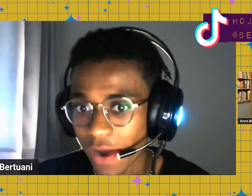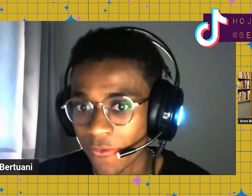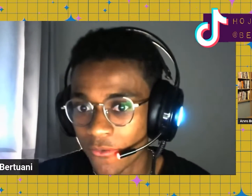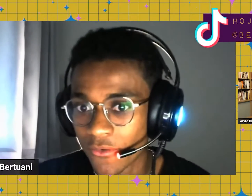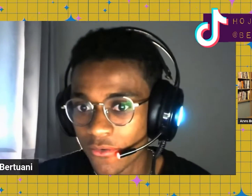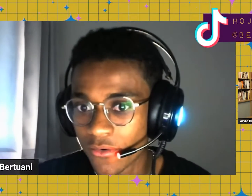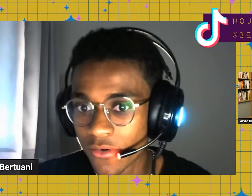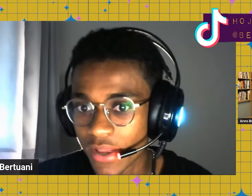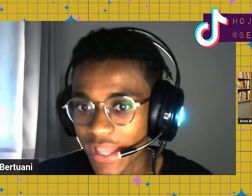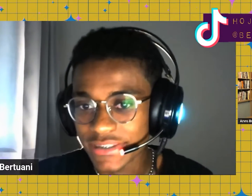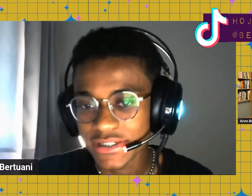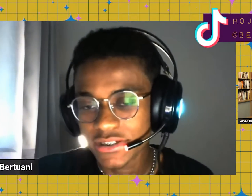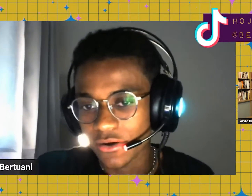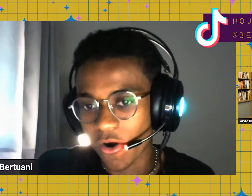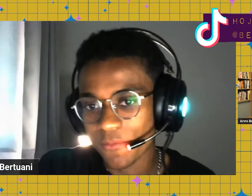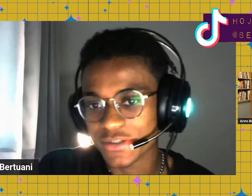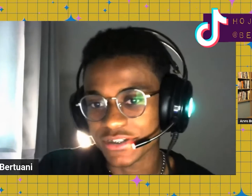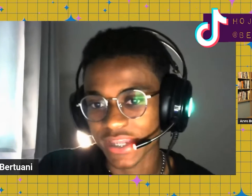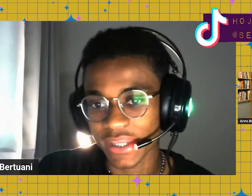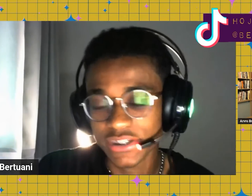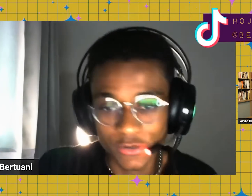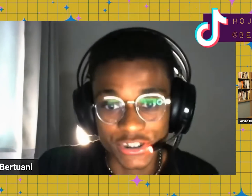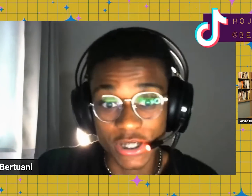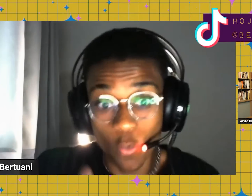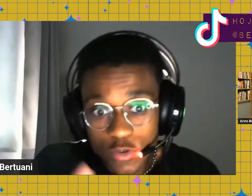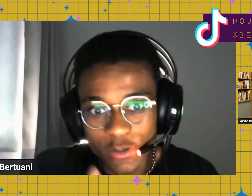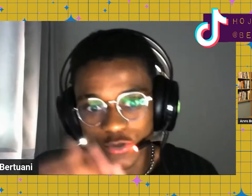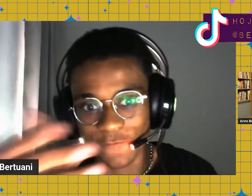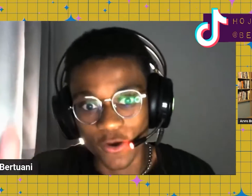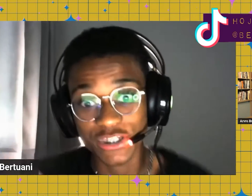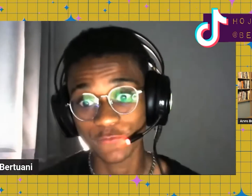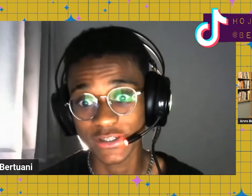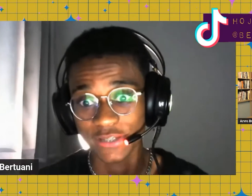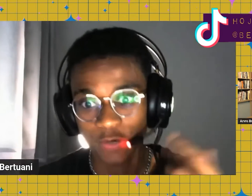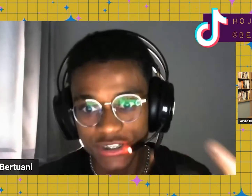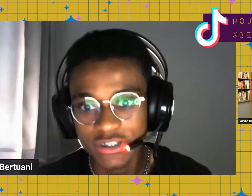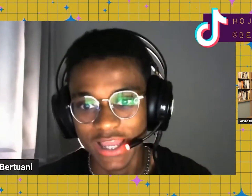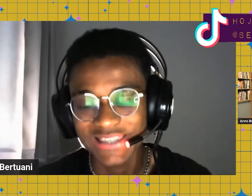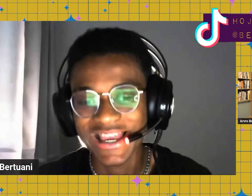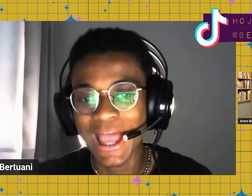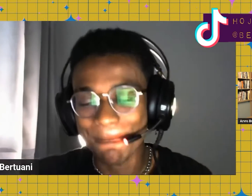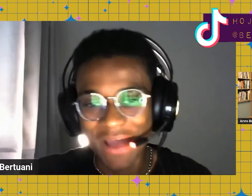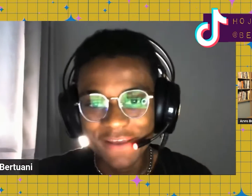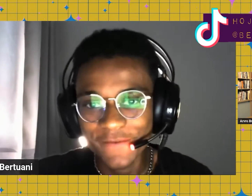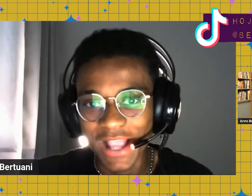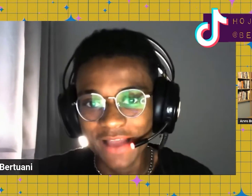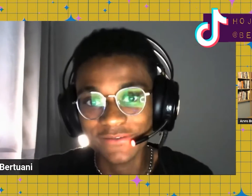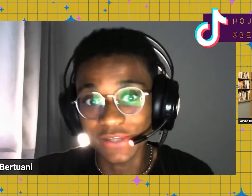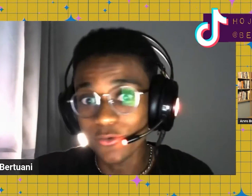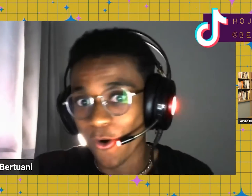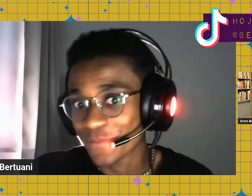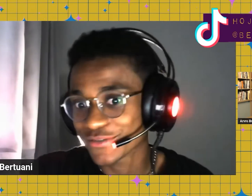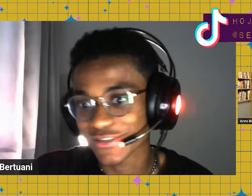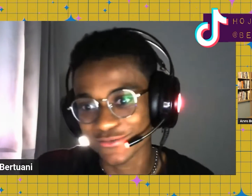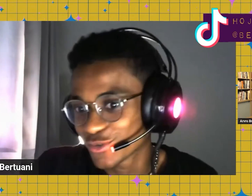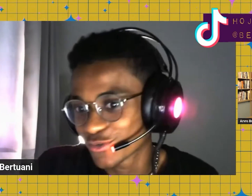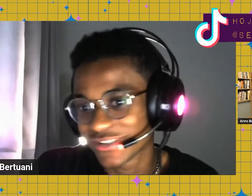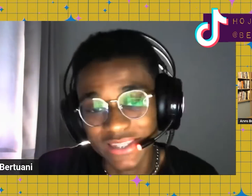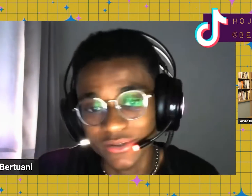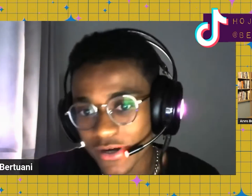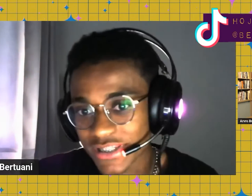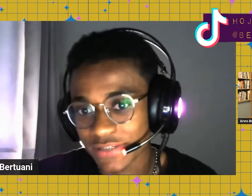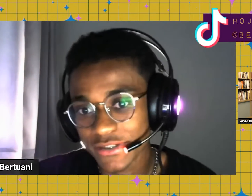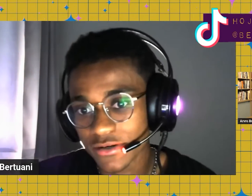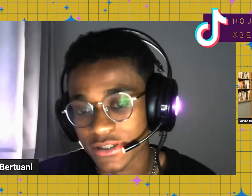porque é algo real existe golpes de internet que hoje em dia usam a sua voz de influenciadores digitais para ficar dando golpes